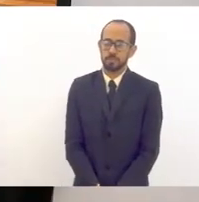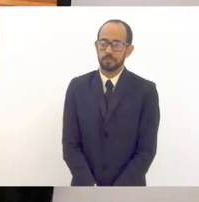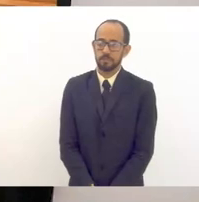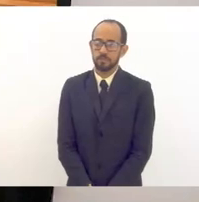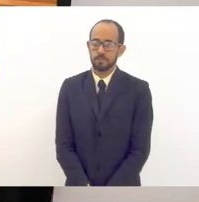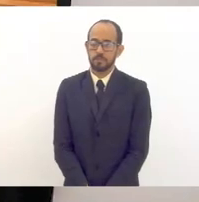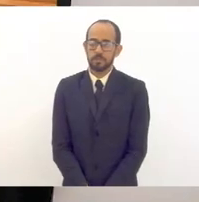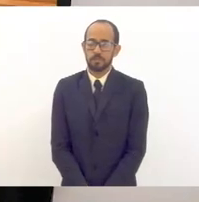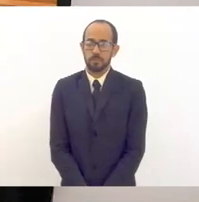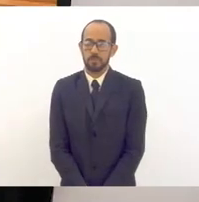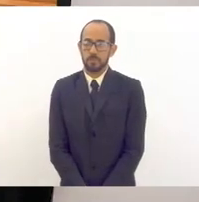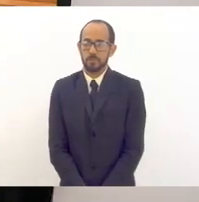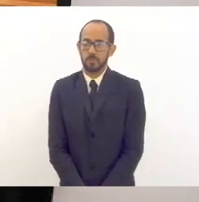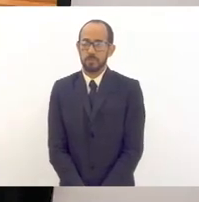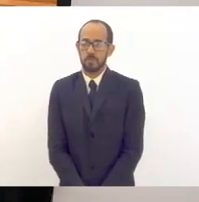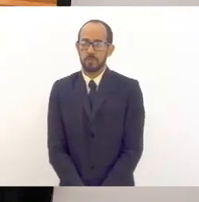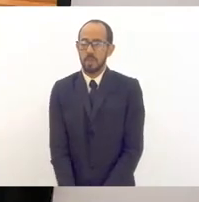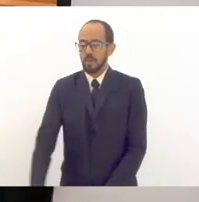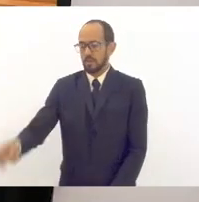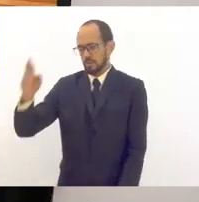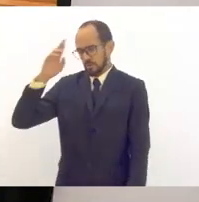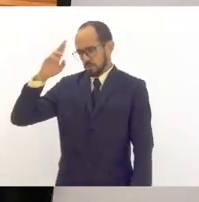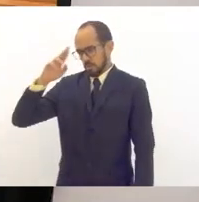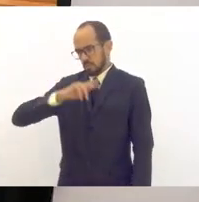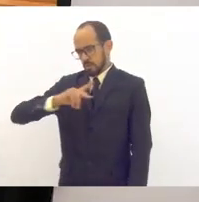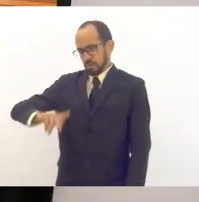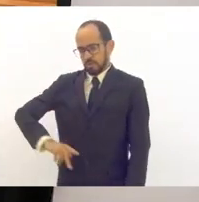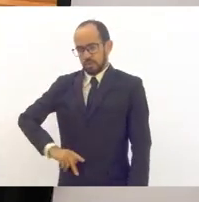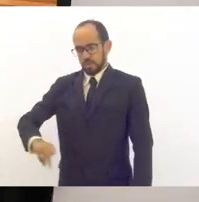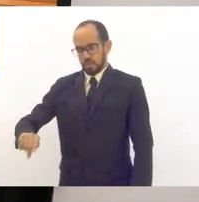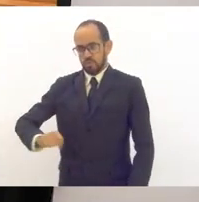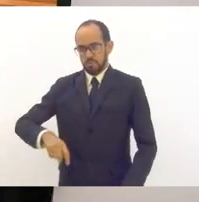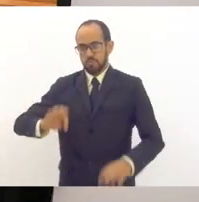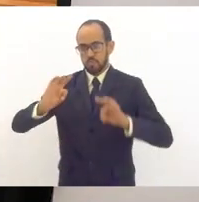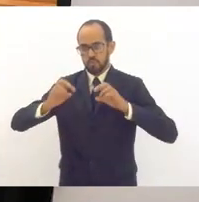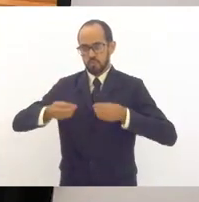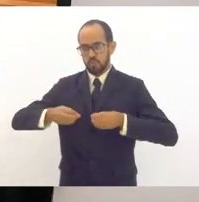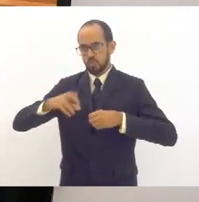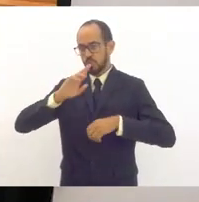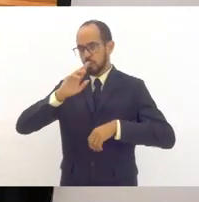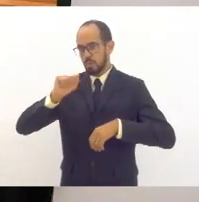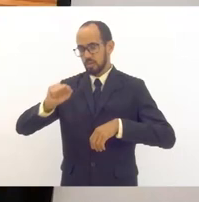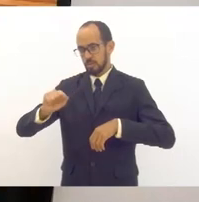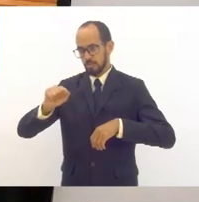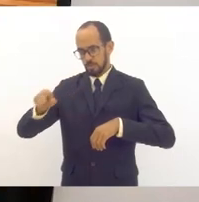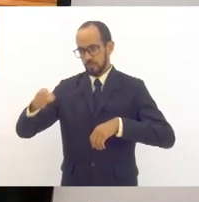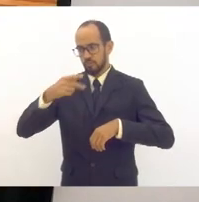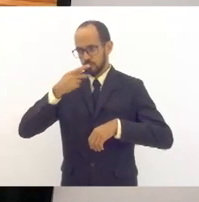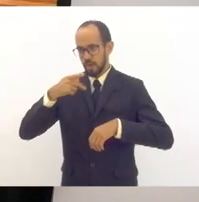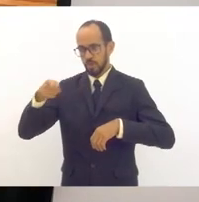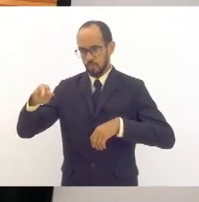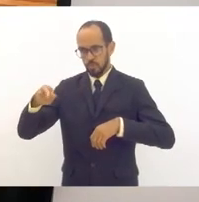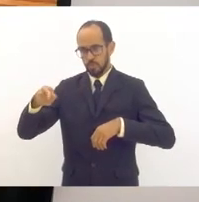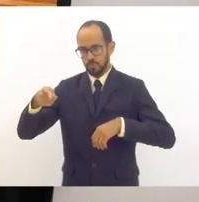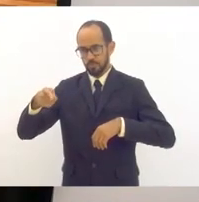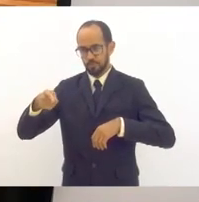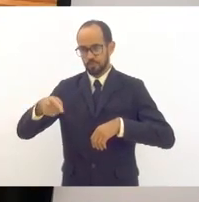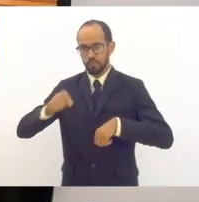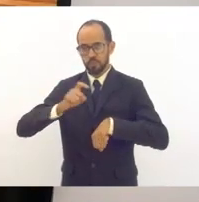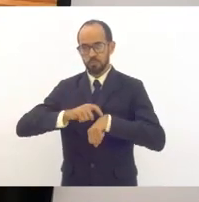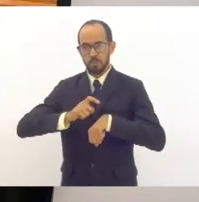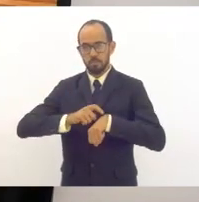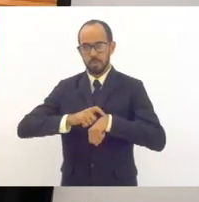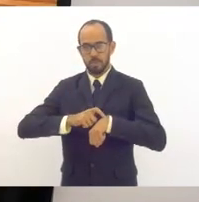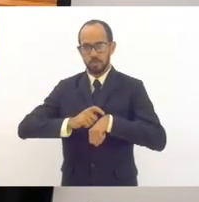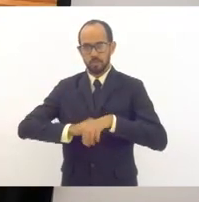sou presidente é dentro do que o deputado Rodrigo Amorim pontuou enquanto vigir enquanto vigorar a